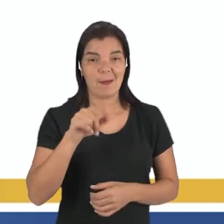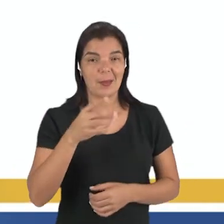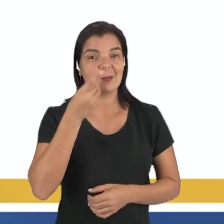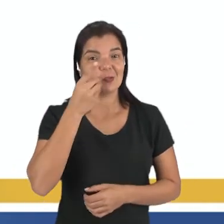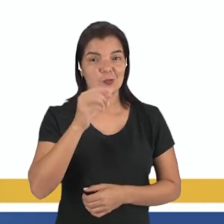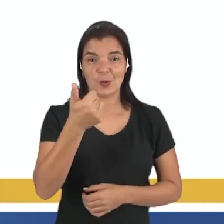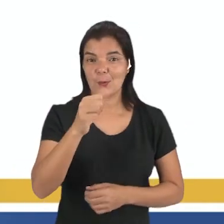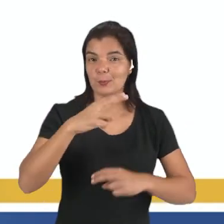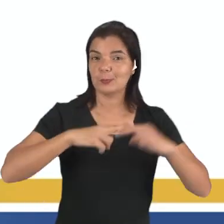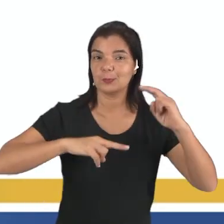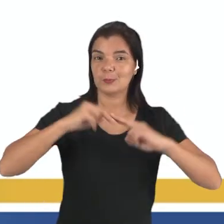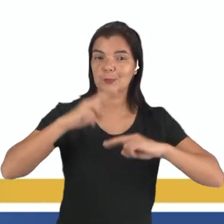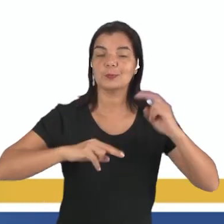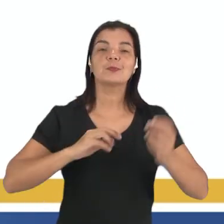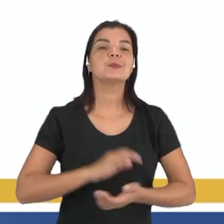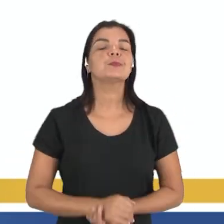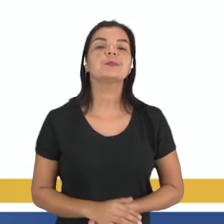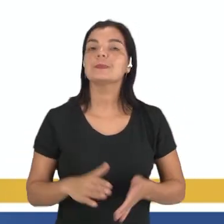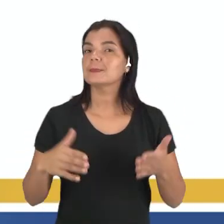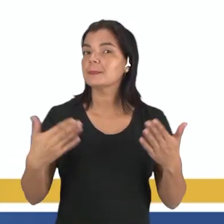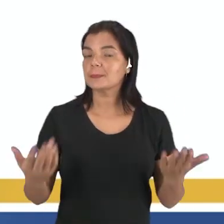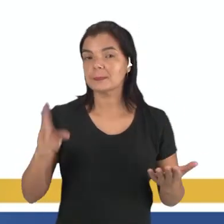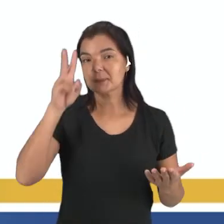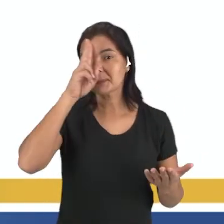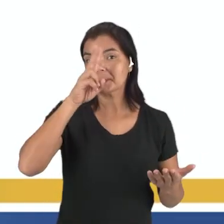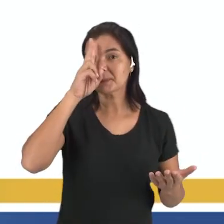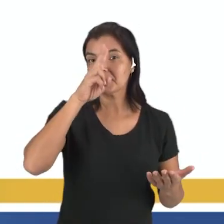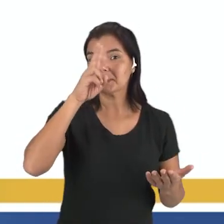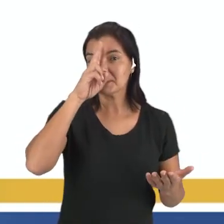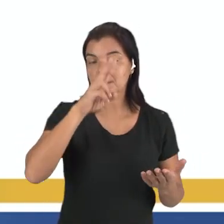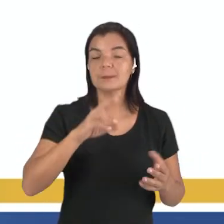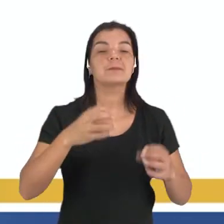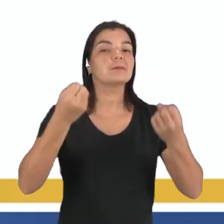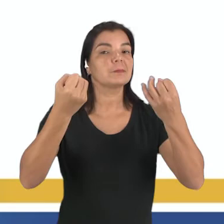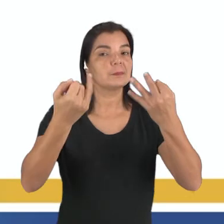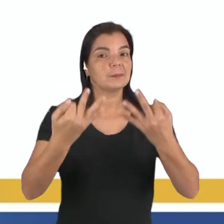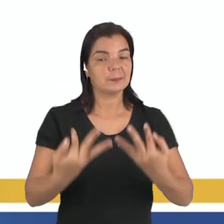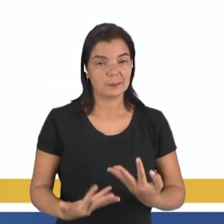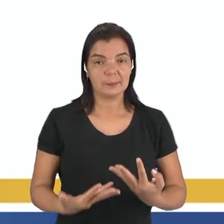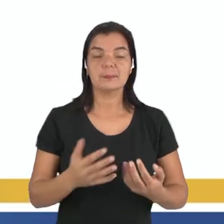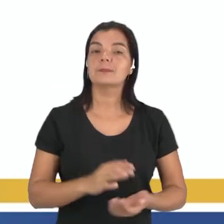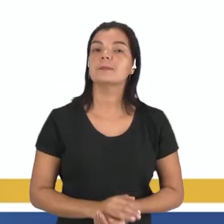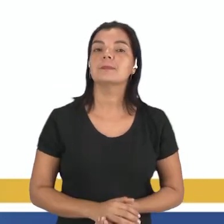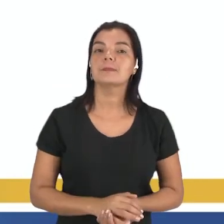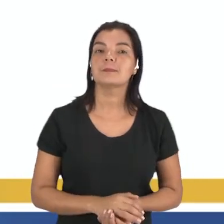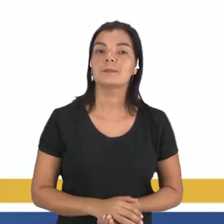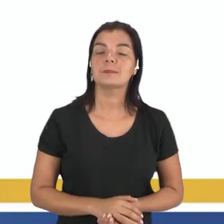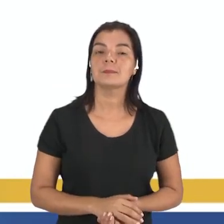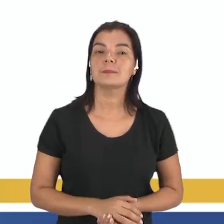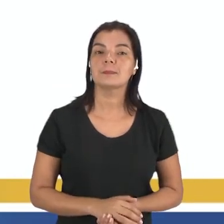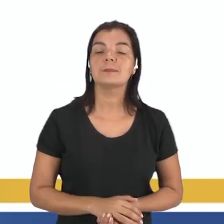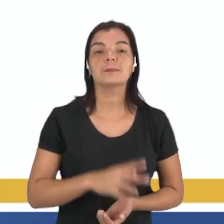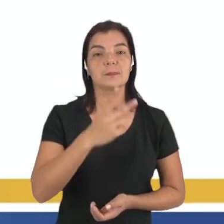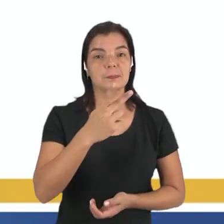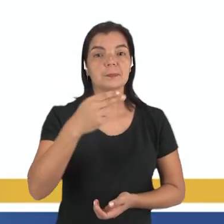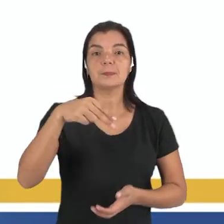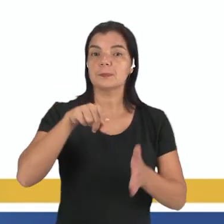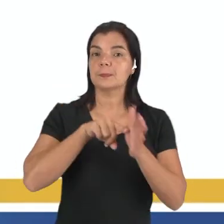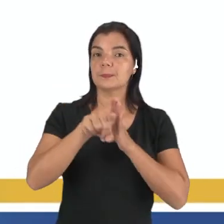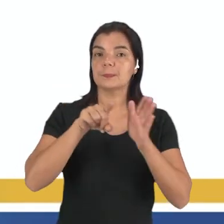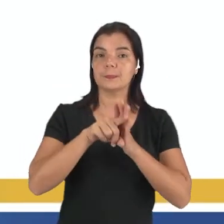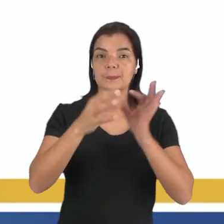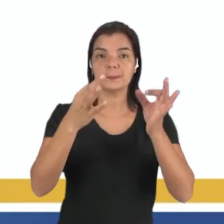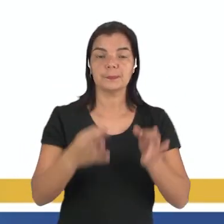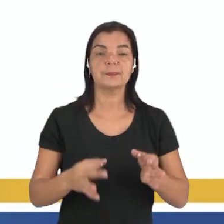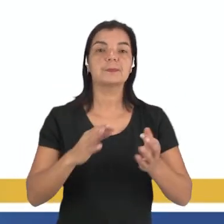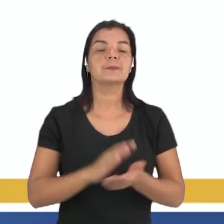dia 11 de junho. Então, pessoal, lembre-se sempre daquelas definições desses pronomes interrogativos,